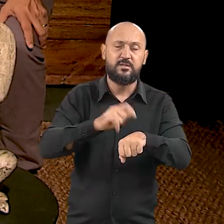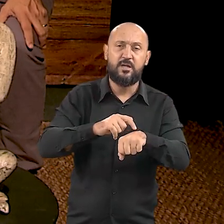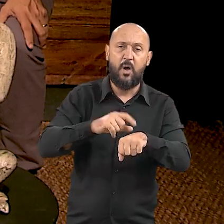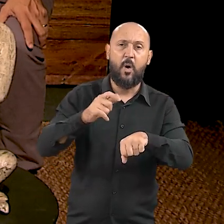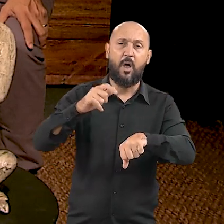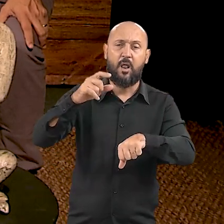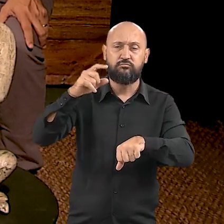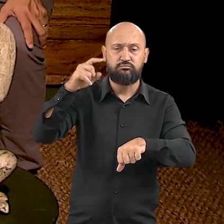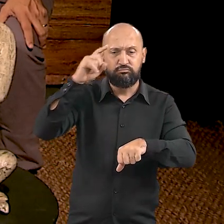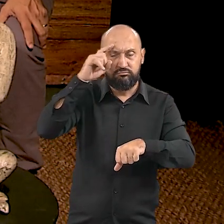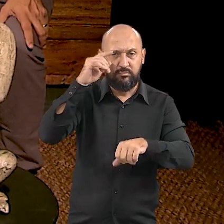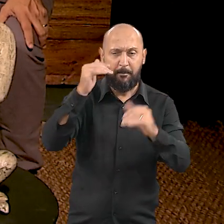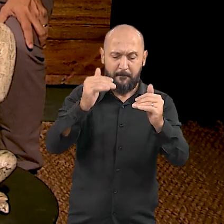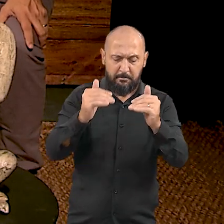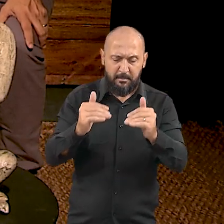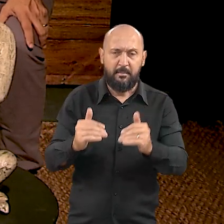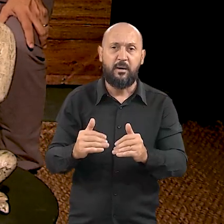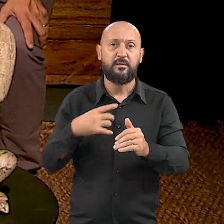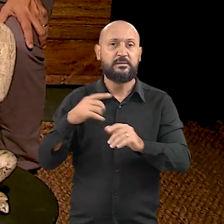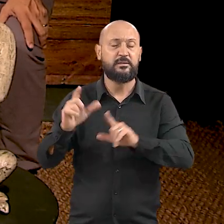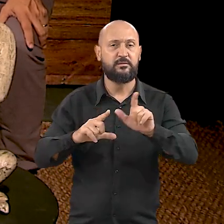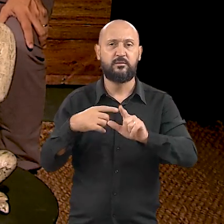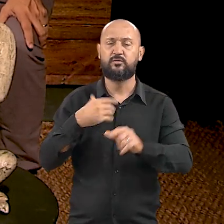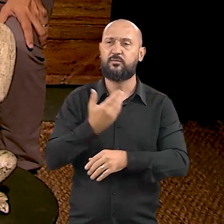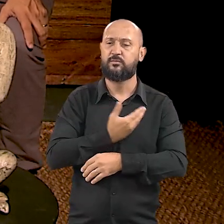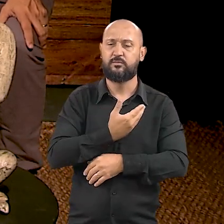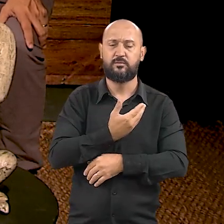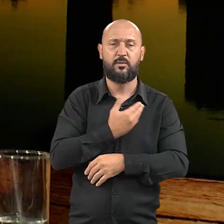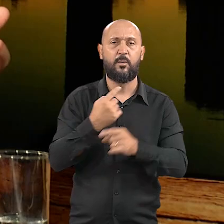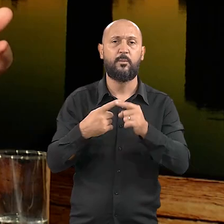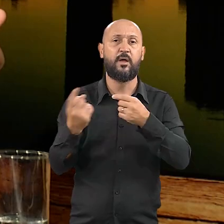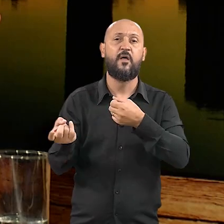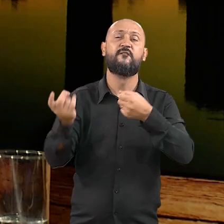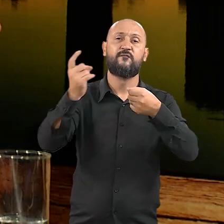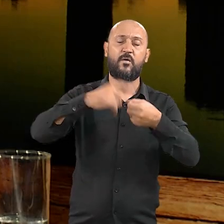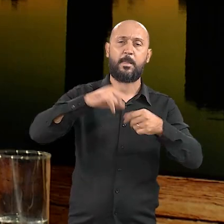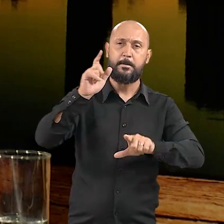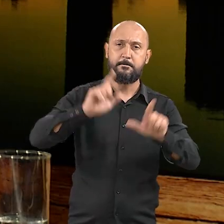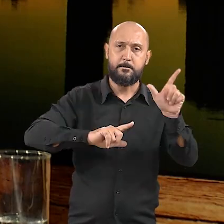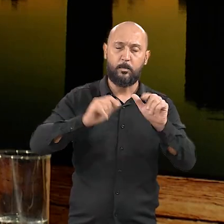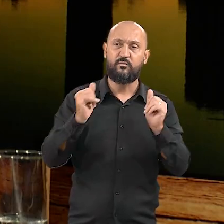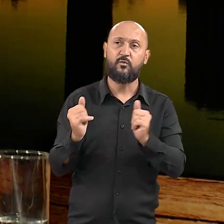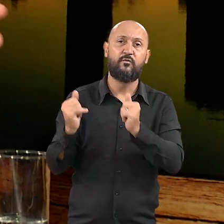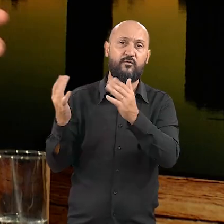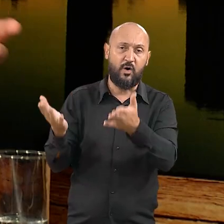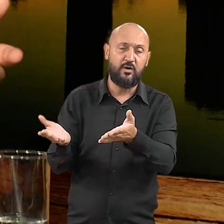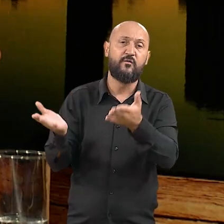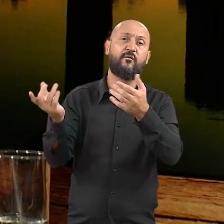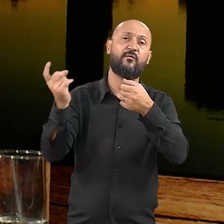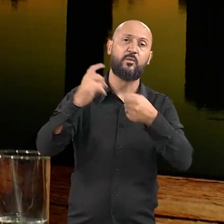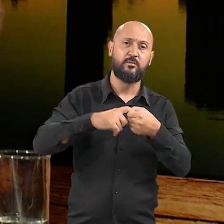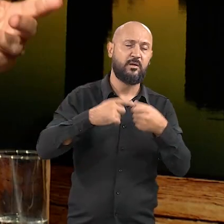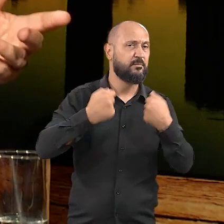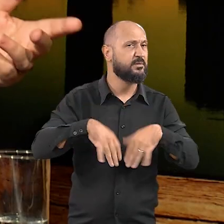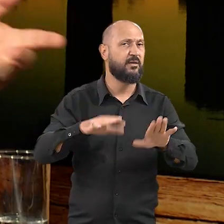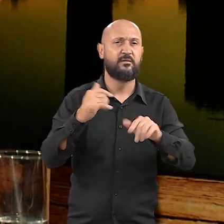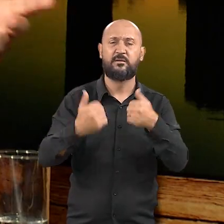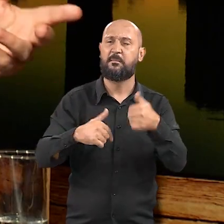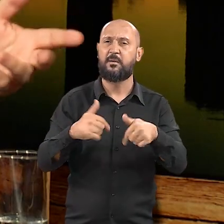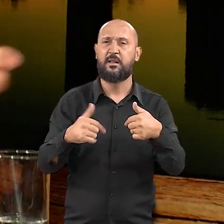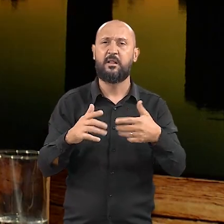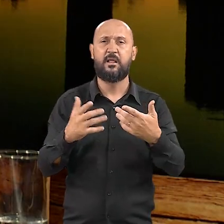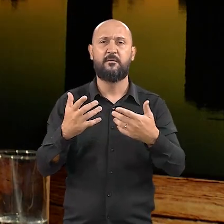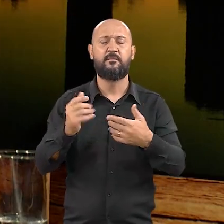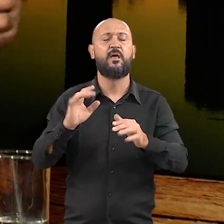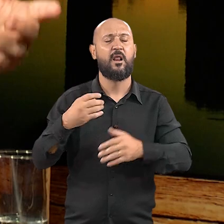fazer, a rotina da TV, e a gente ficou amigo. Depois ela voltou para a TV, ela ficou um tempo fora, depois ela voltou, ela não precisava trabalhar,